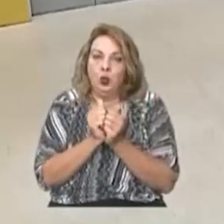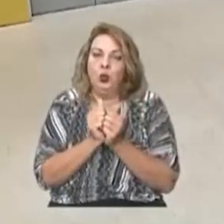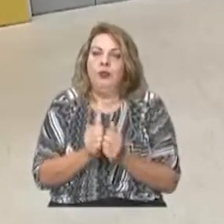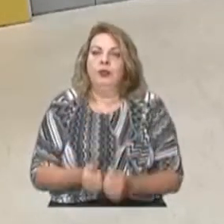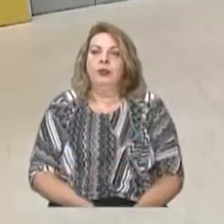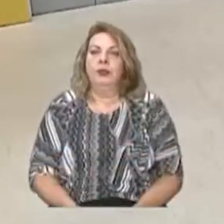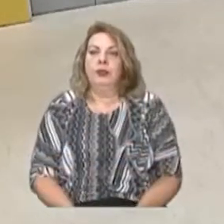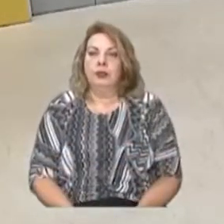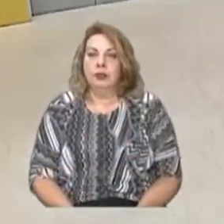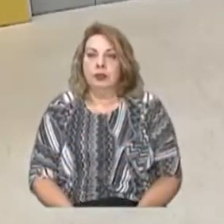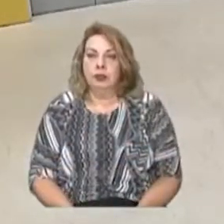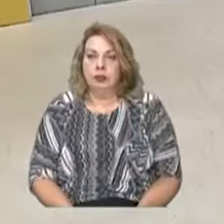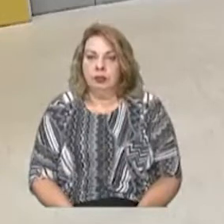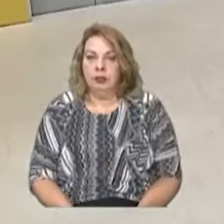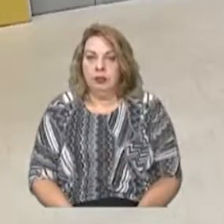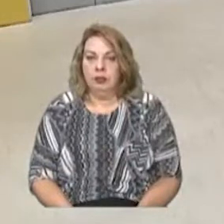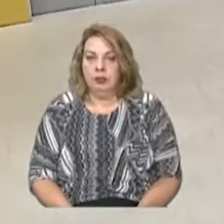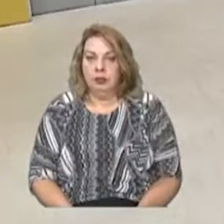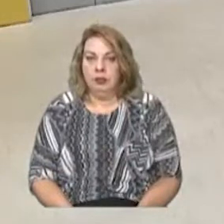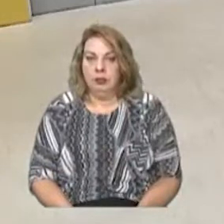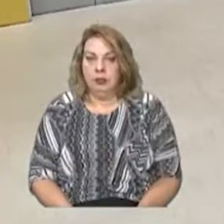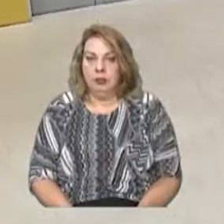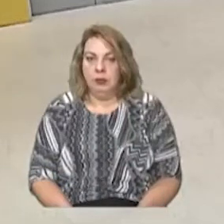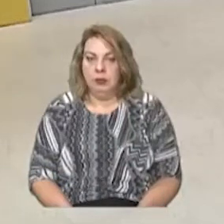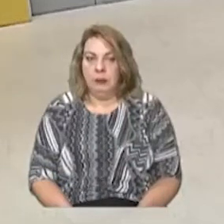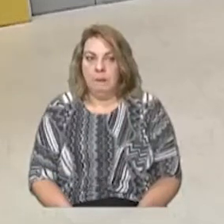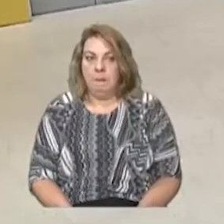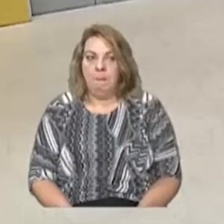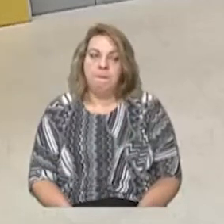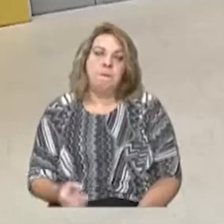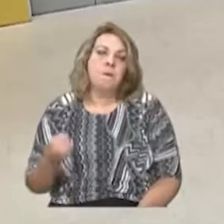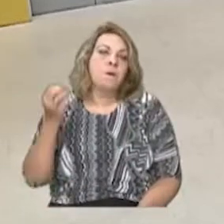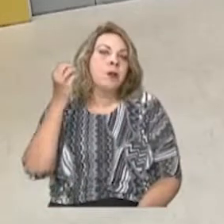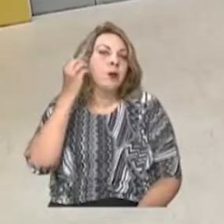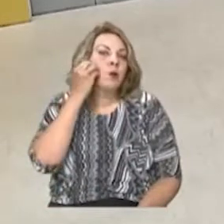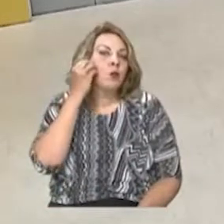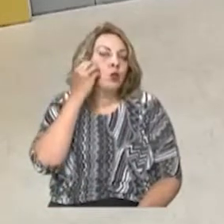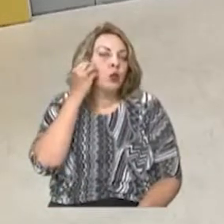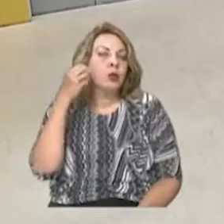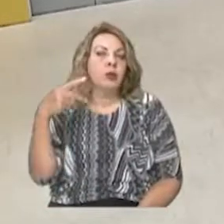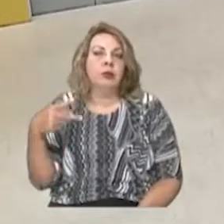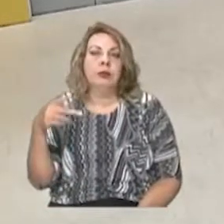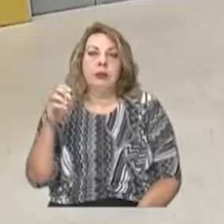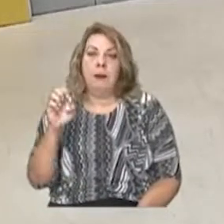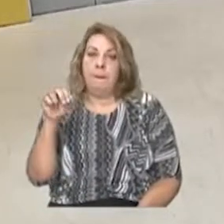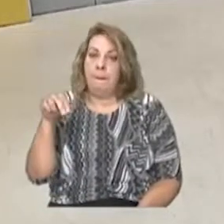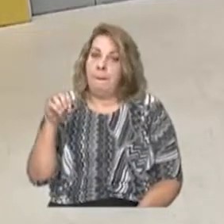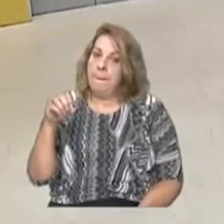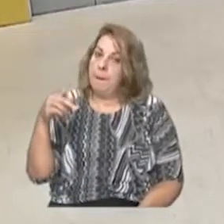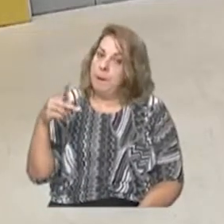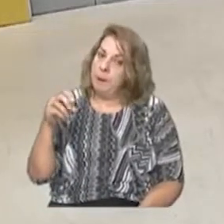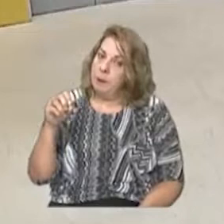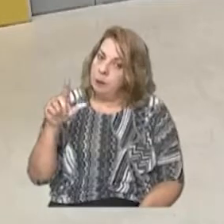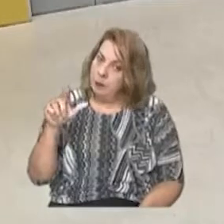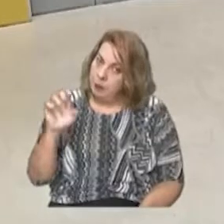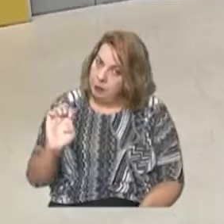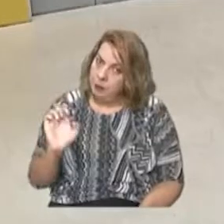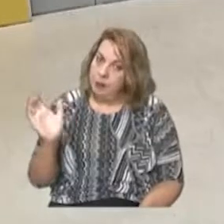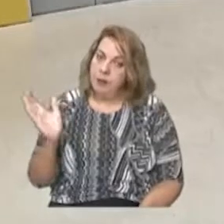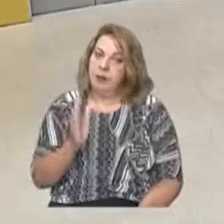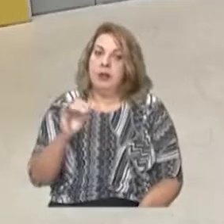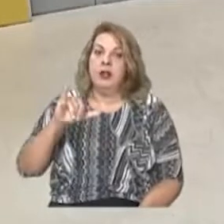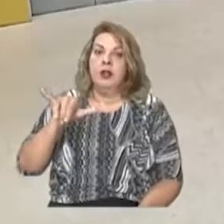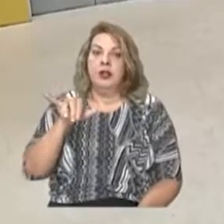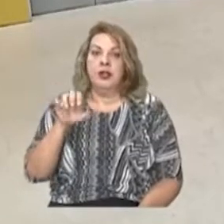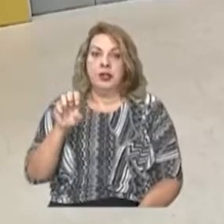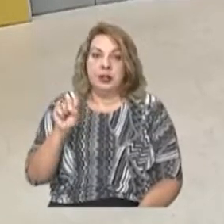fora. Será, será? Vamos ver. Olha aí, beijo para Penélope no Campo Grande, Jéssica